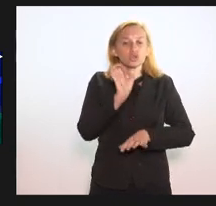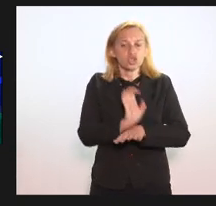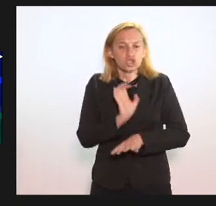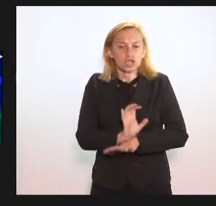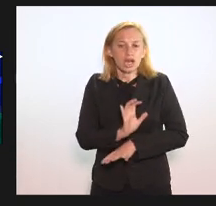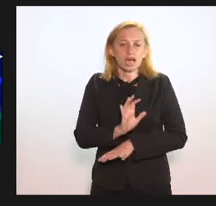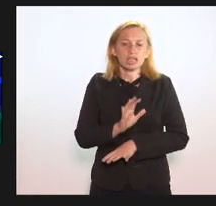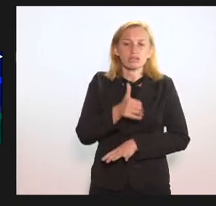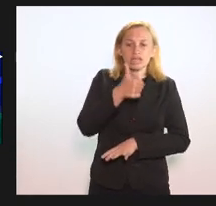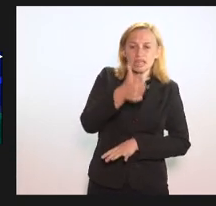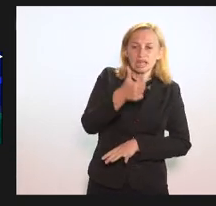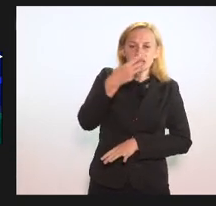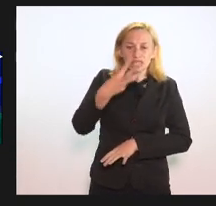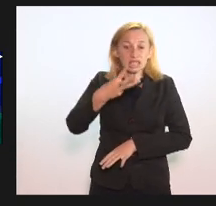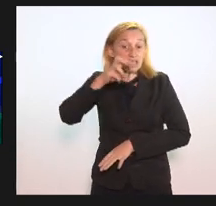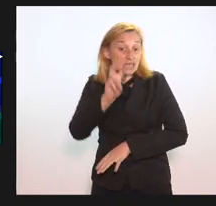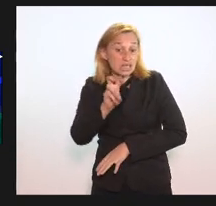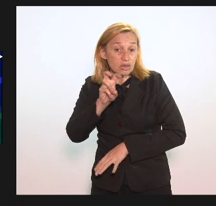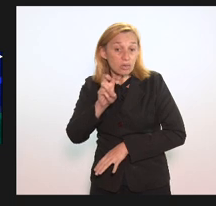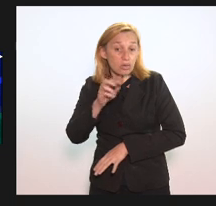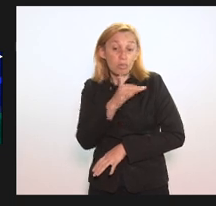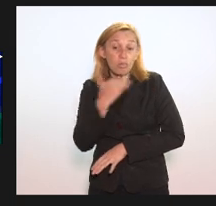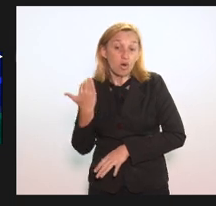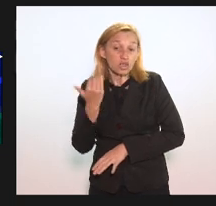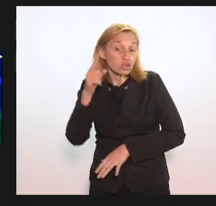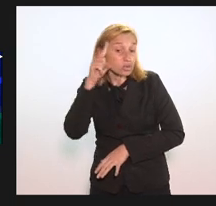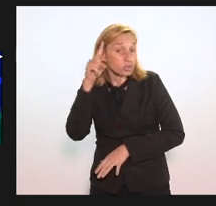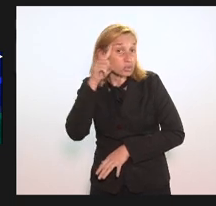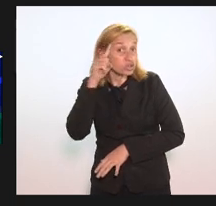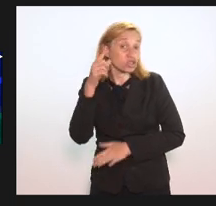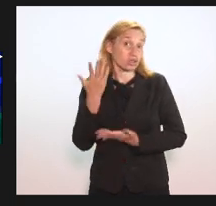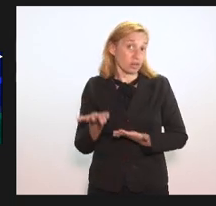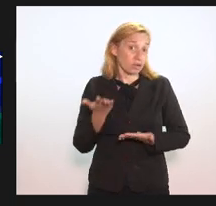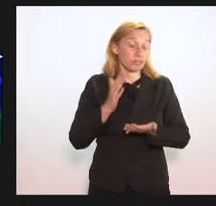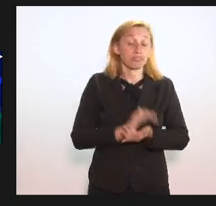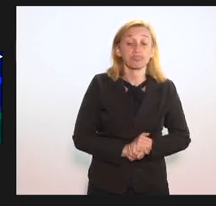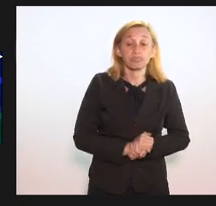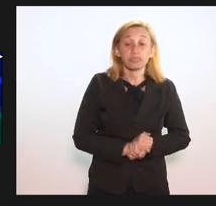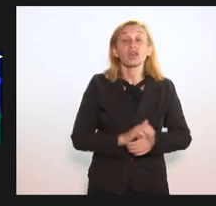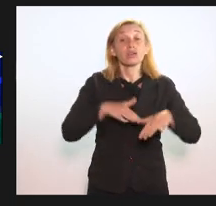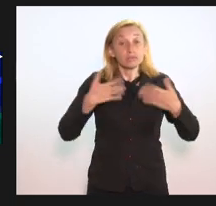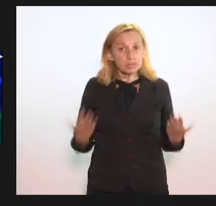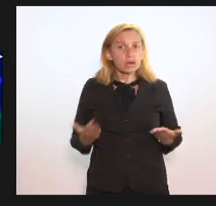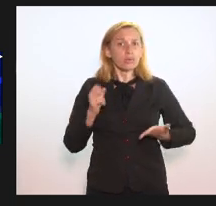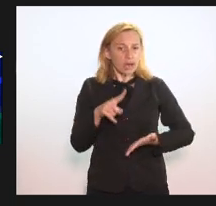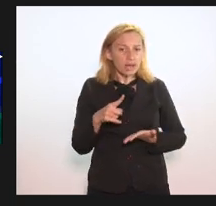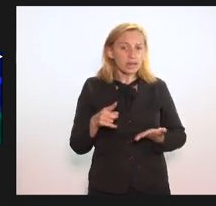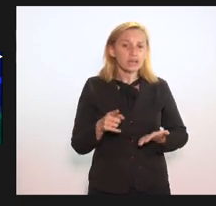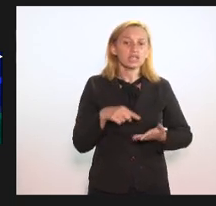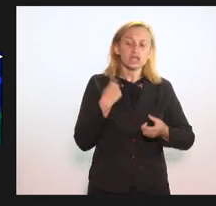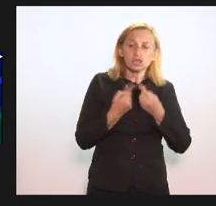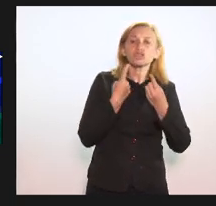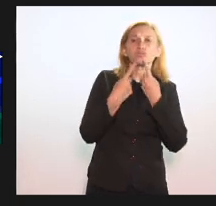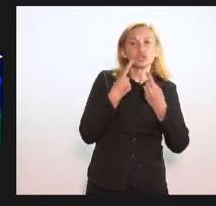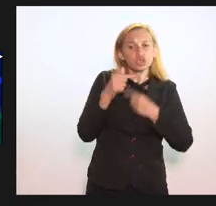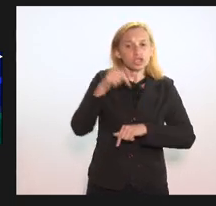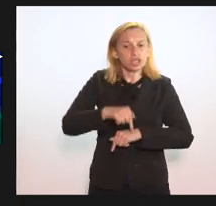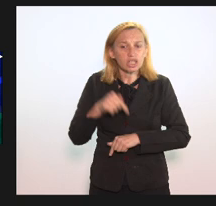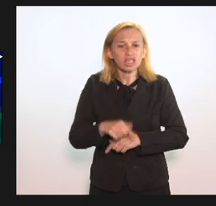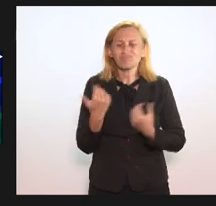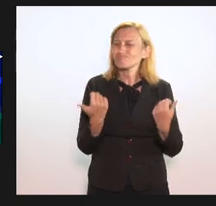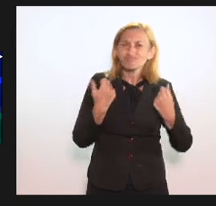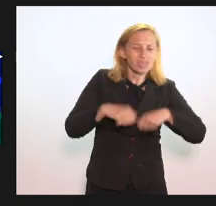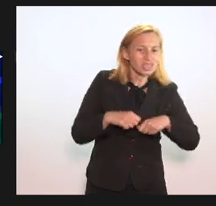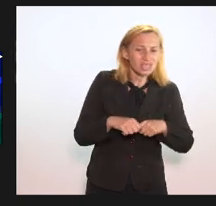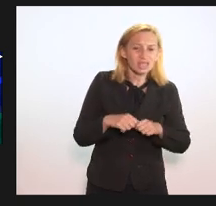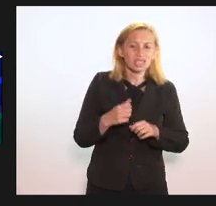estado é de 135 morte por dia bom então é isso que a gente está debatendo então